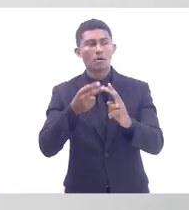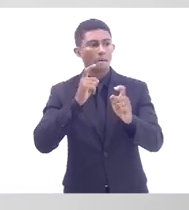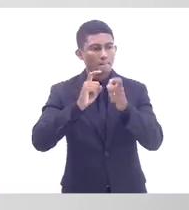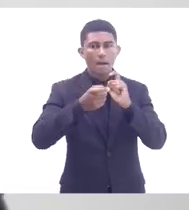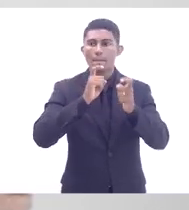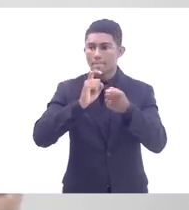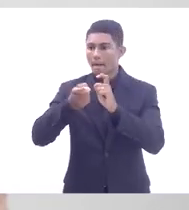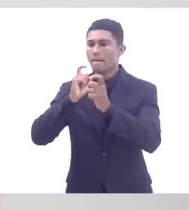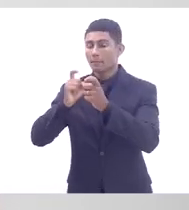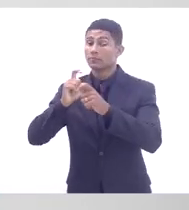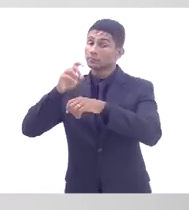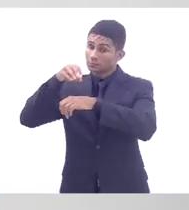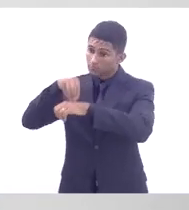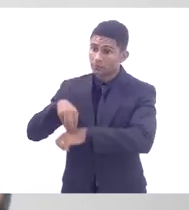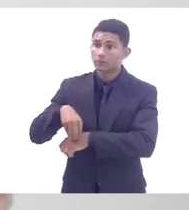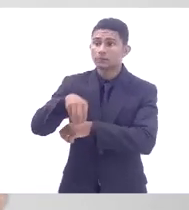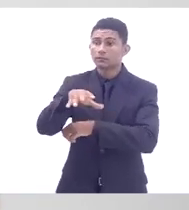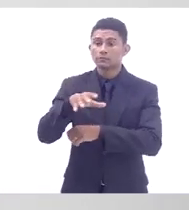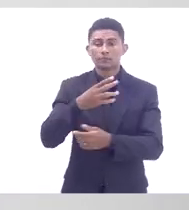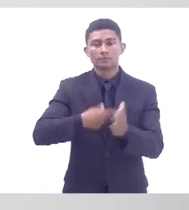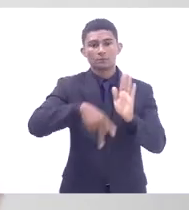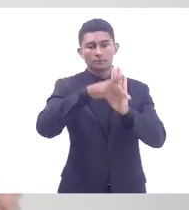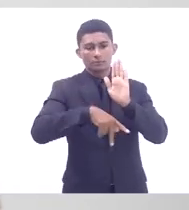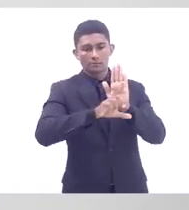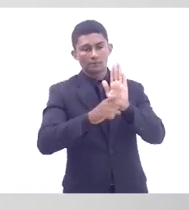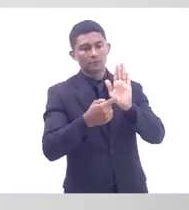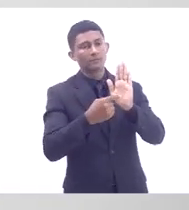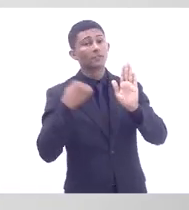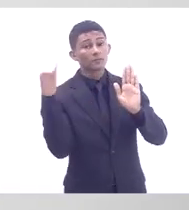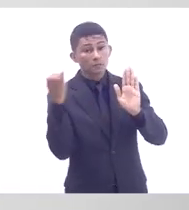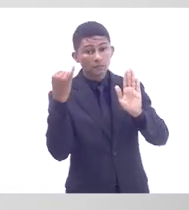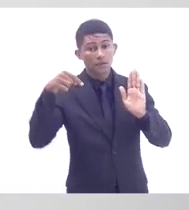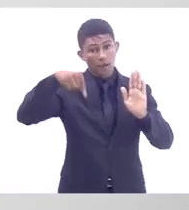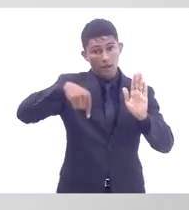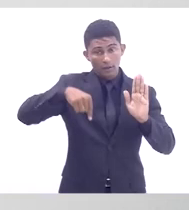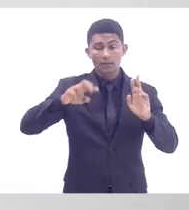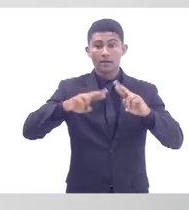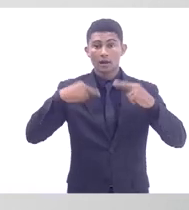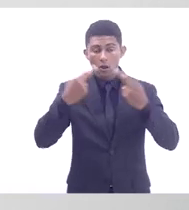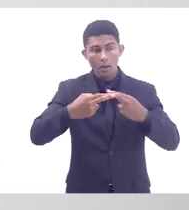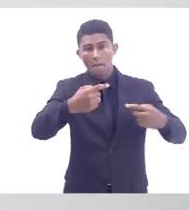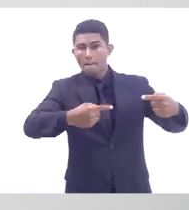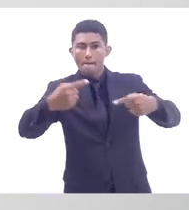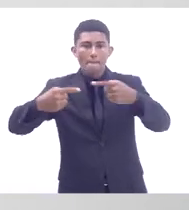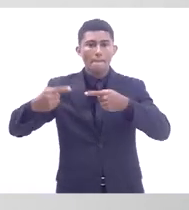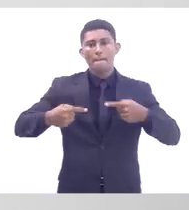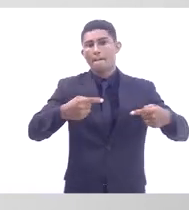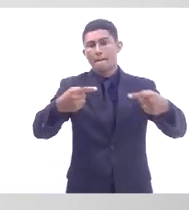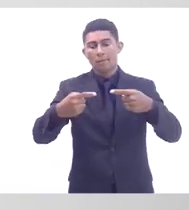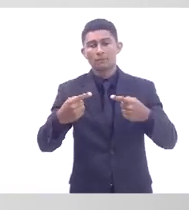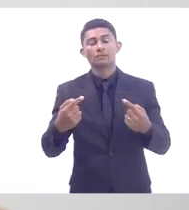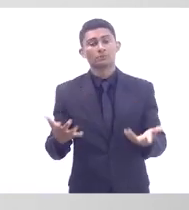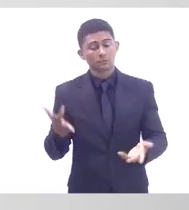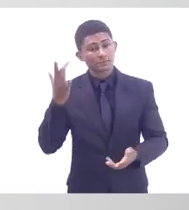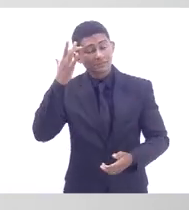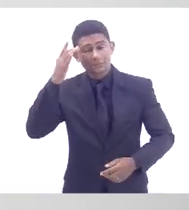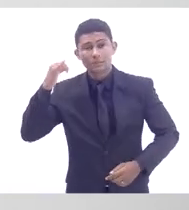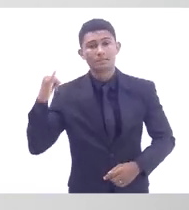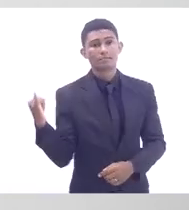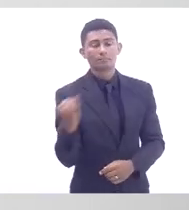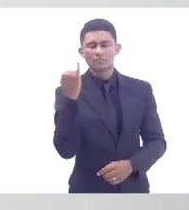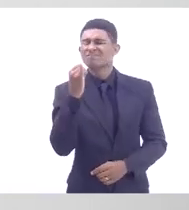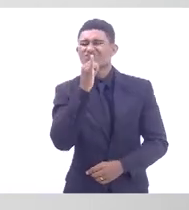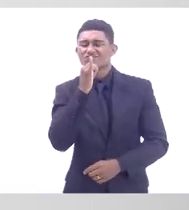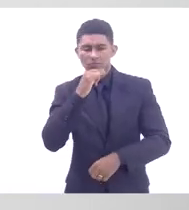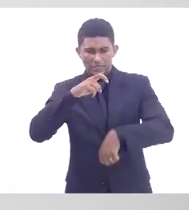gente possa né sanar logo qualquer debate todo esse projeto nessa audiência pública embora acho importante que a gente não perca